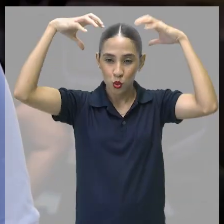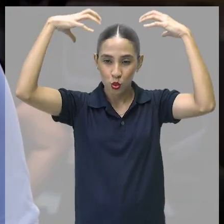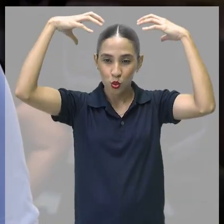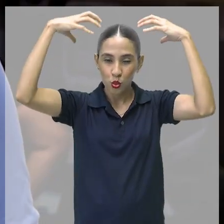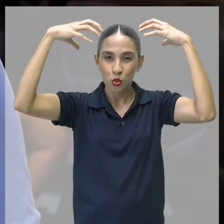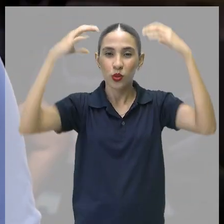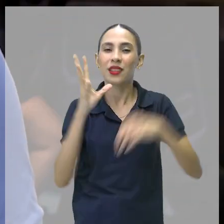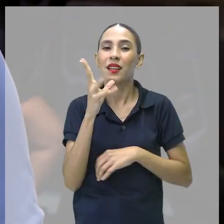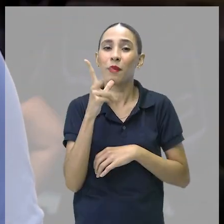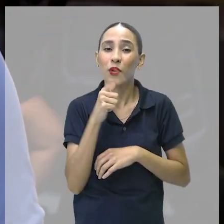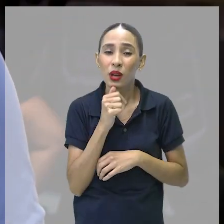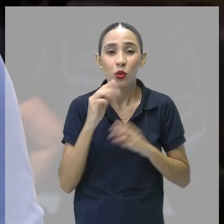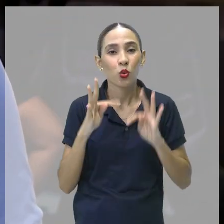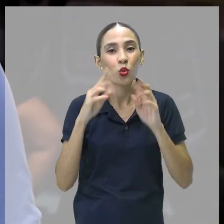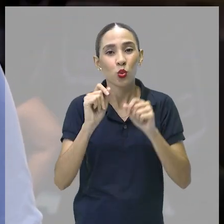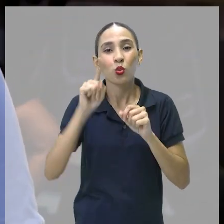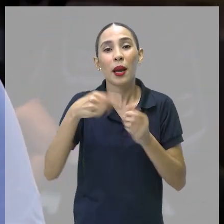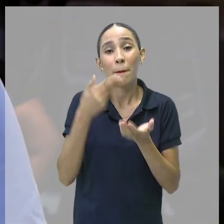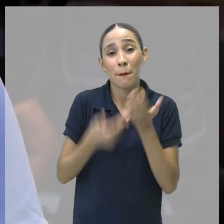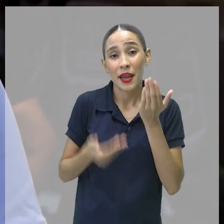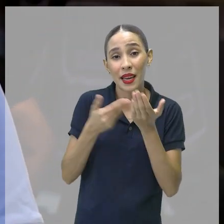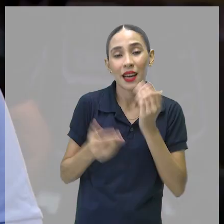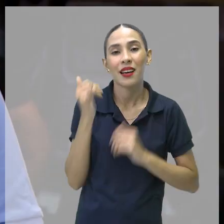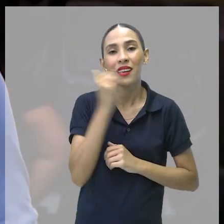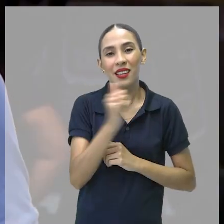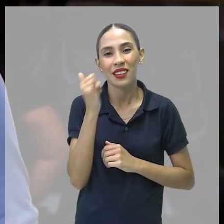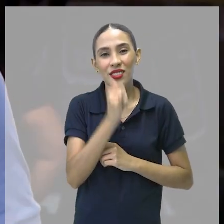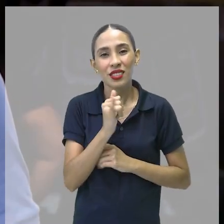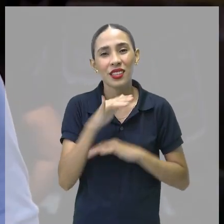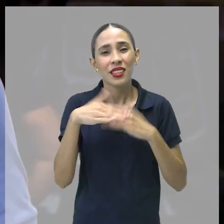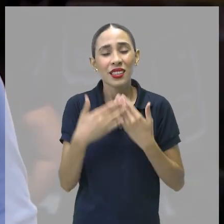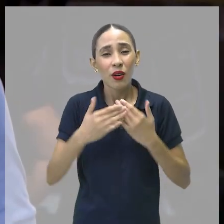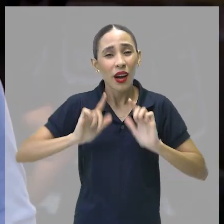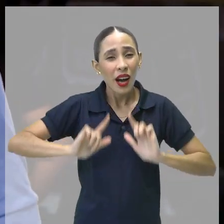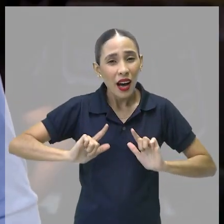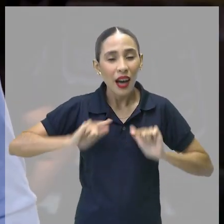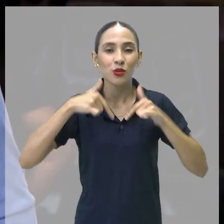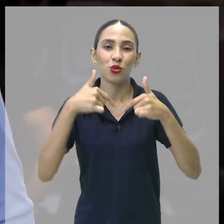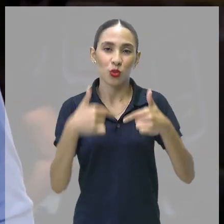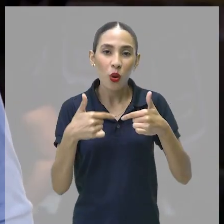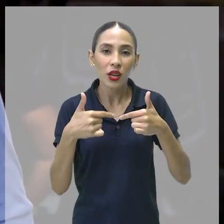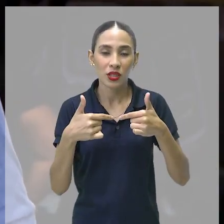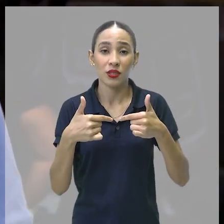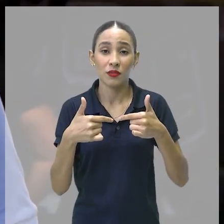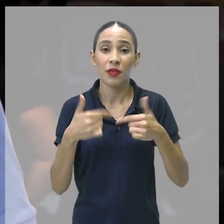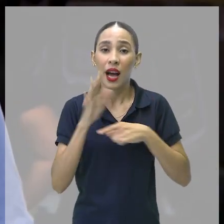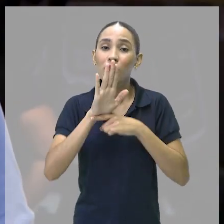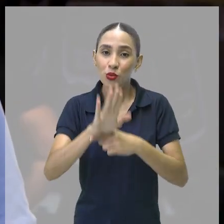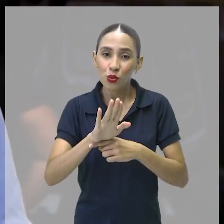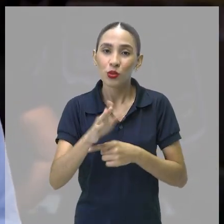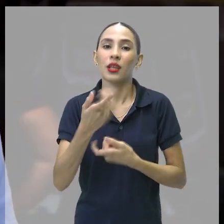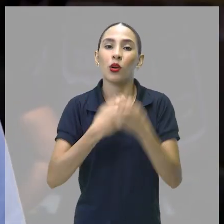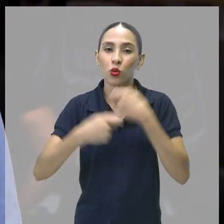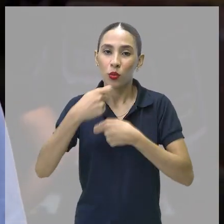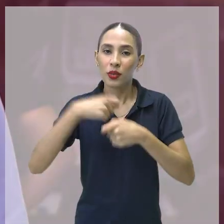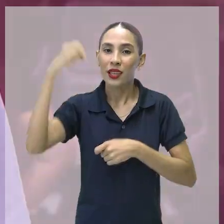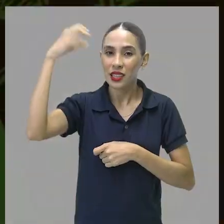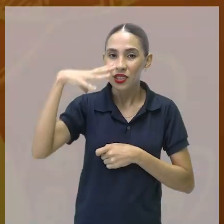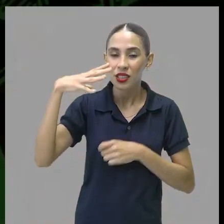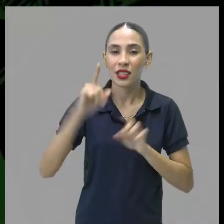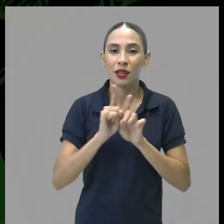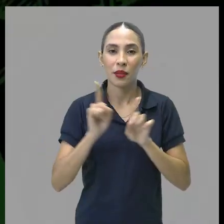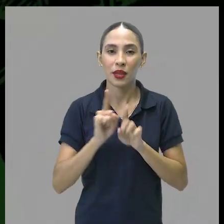banho muito demorado, isso tudo é gasto de energia. Então são pequenas atitudes, isso ajuda na economia de